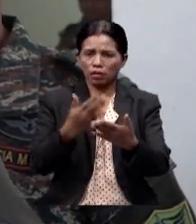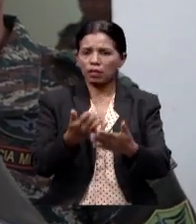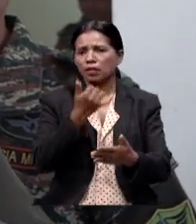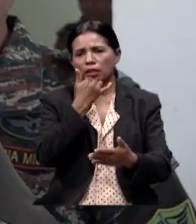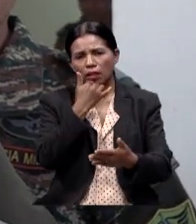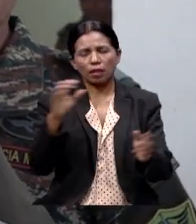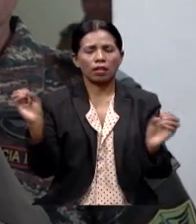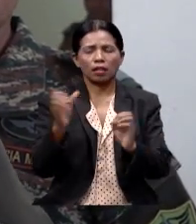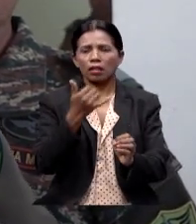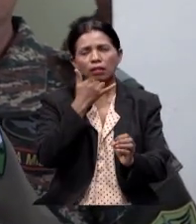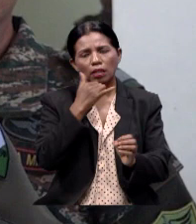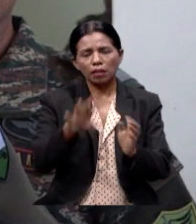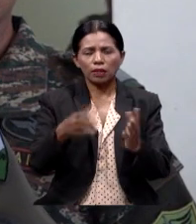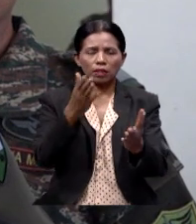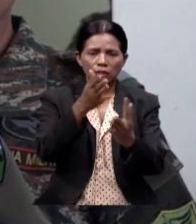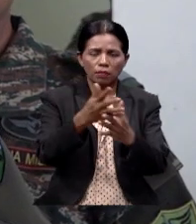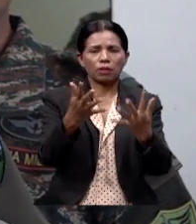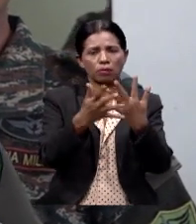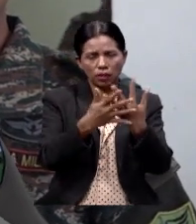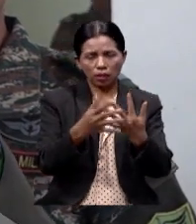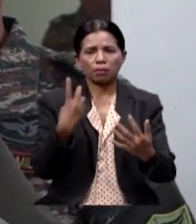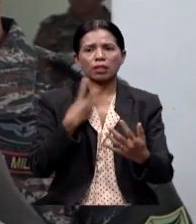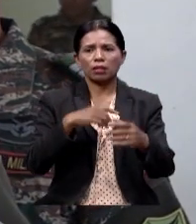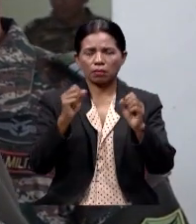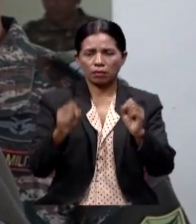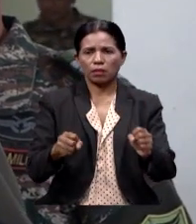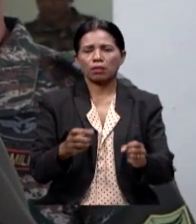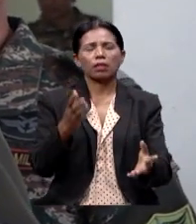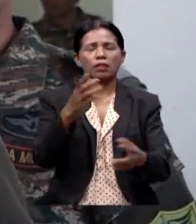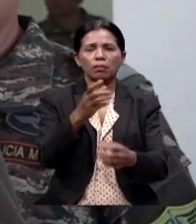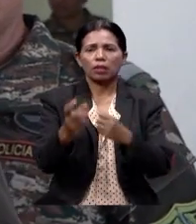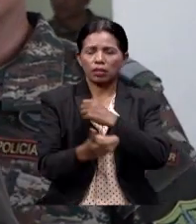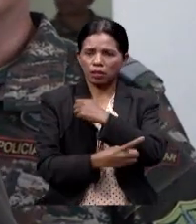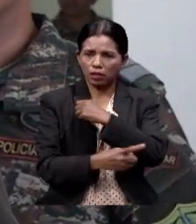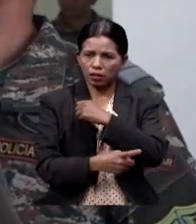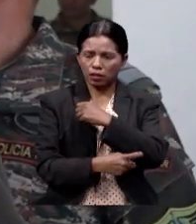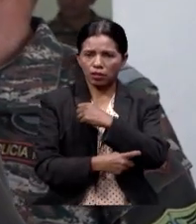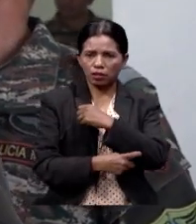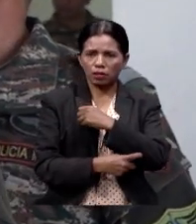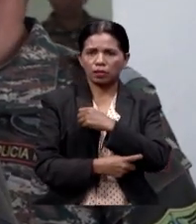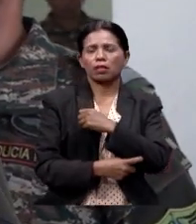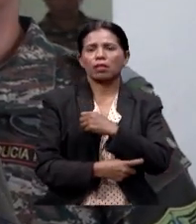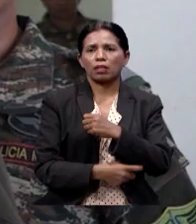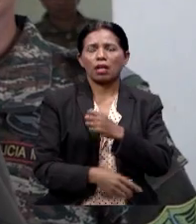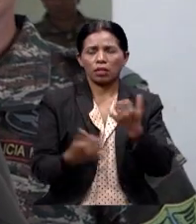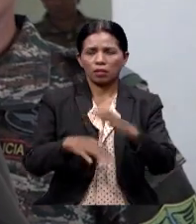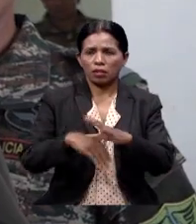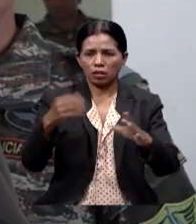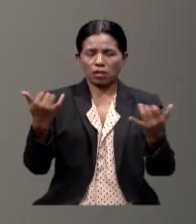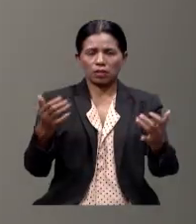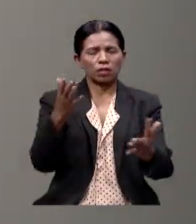sala, é tan castigo, la castigo, mas nia sair, né, galera. Você castigo, anto castigo tia, né, mas nia sair, né, galera. Agora nia sair, be detenção nia